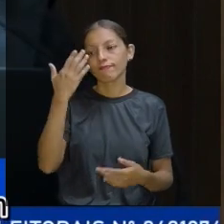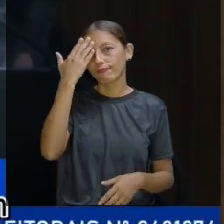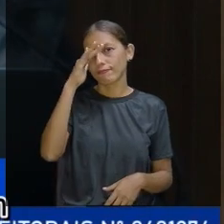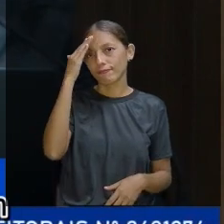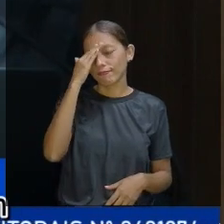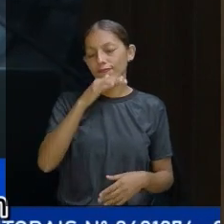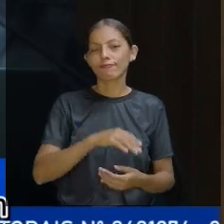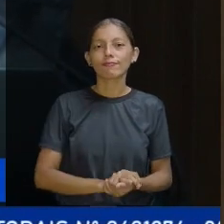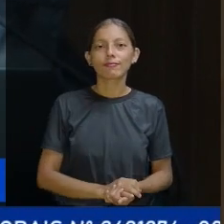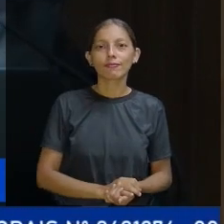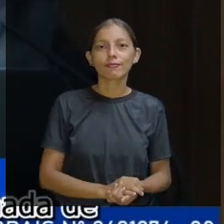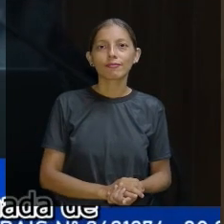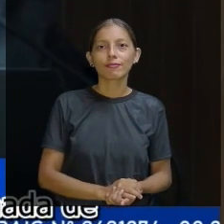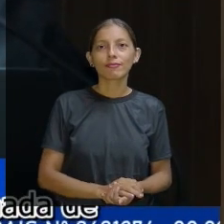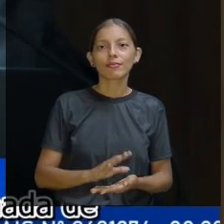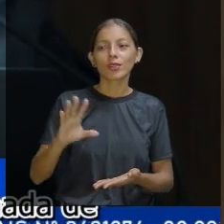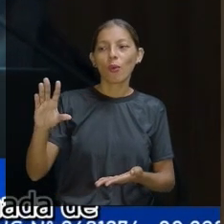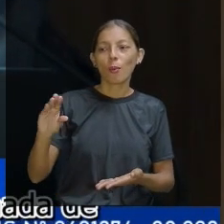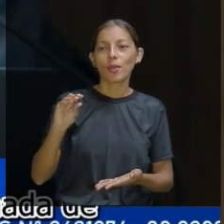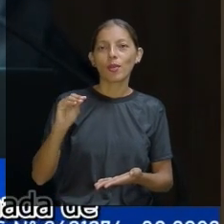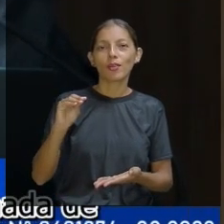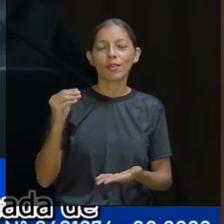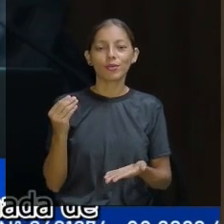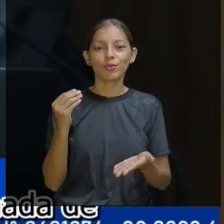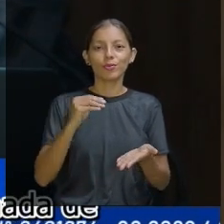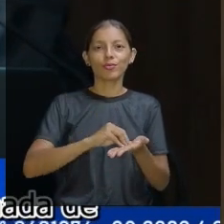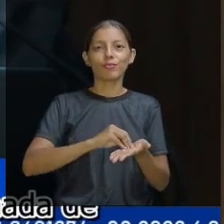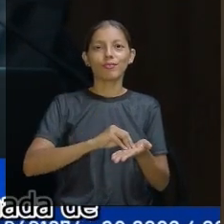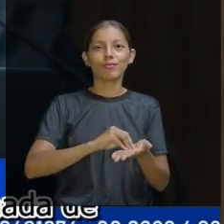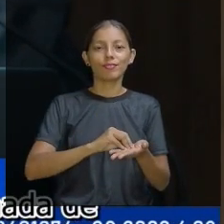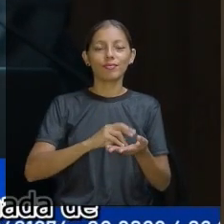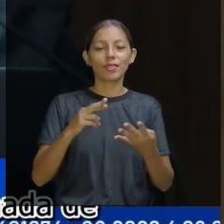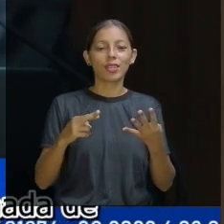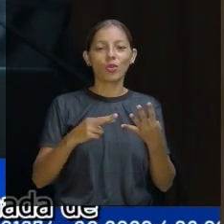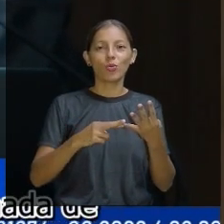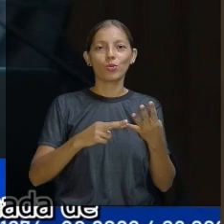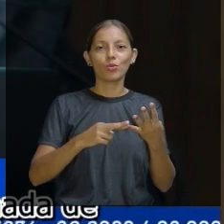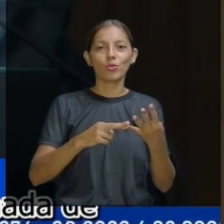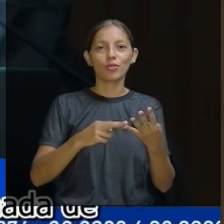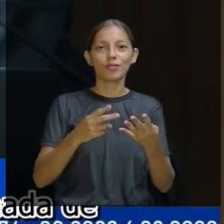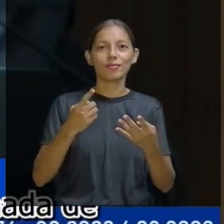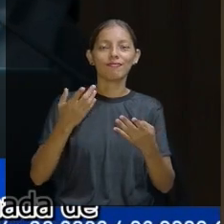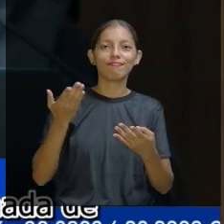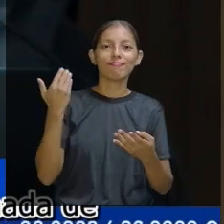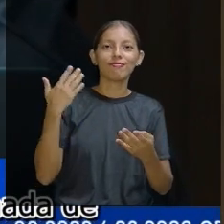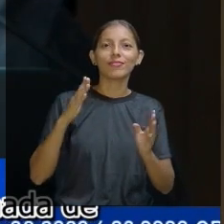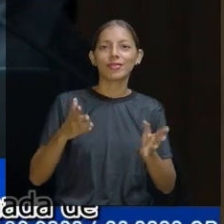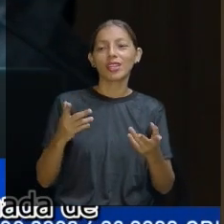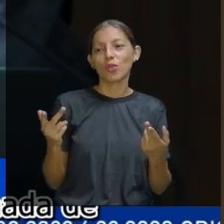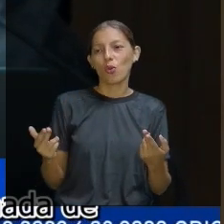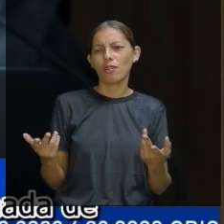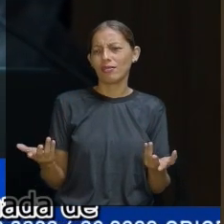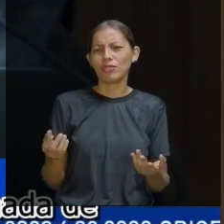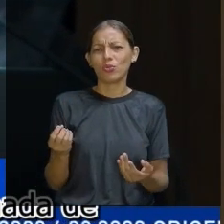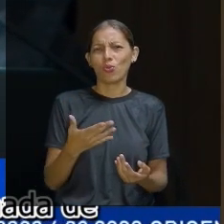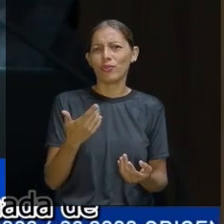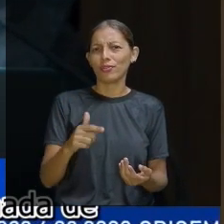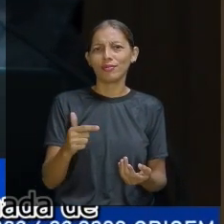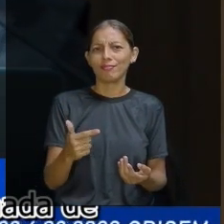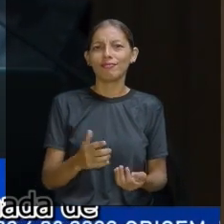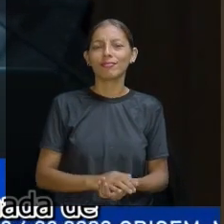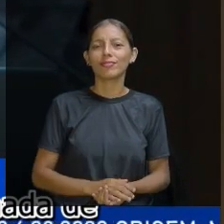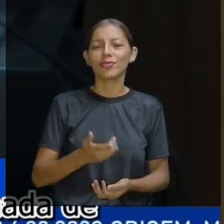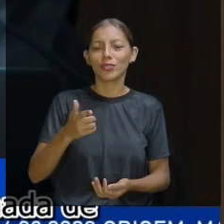e copiou e colou o recurso anterior. E aí não tem novidade, de fato, não tem não está trazendo nada de novo, né? Está